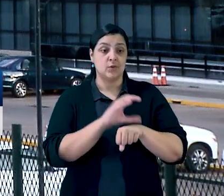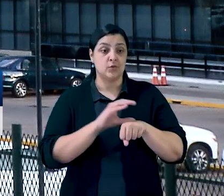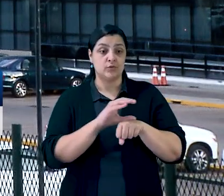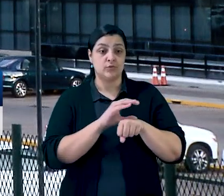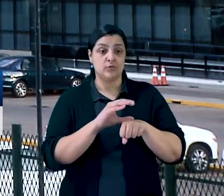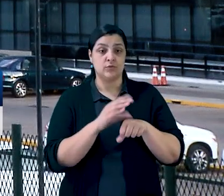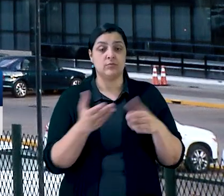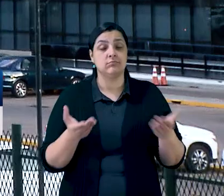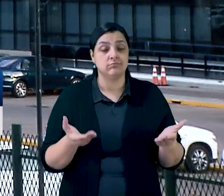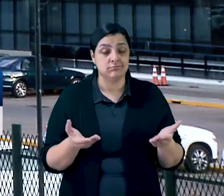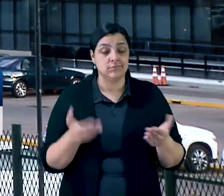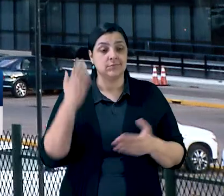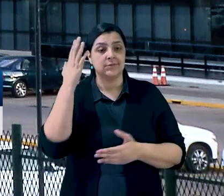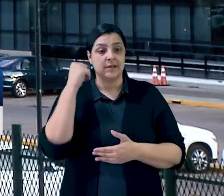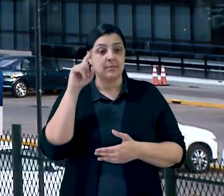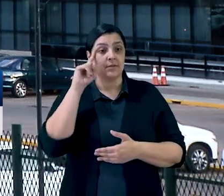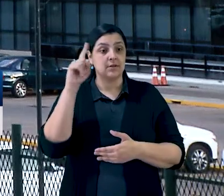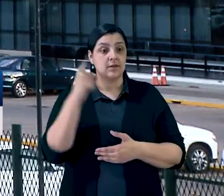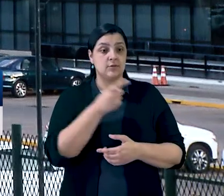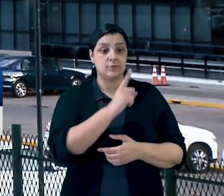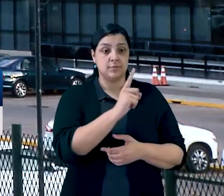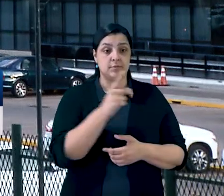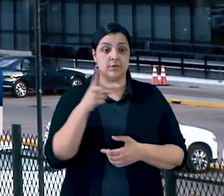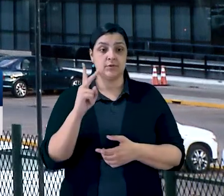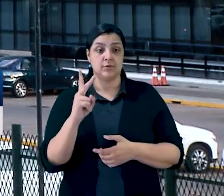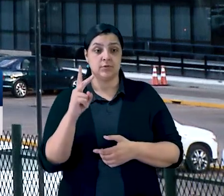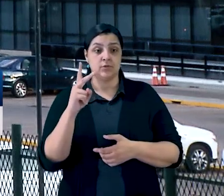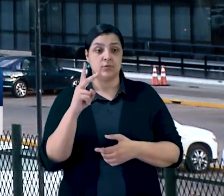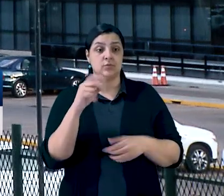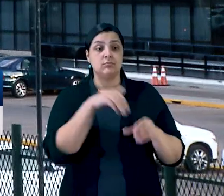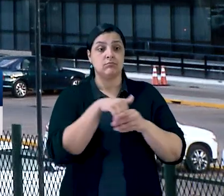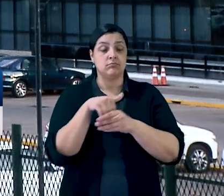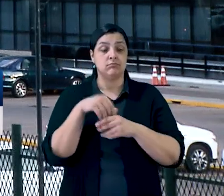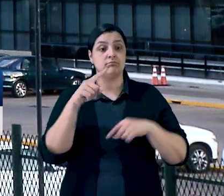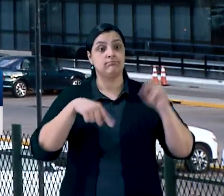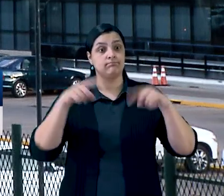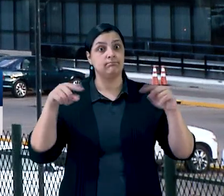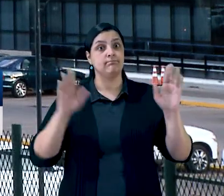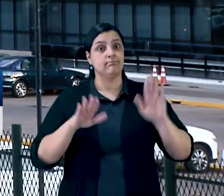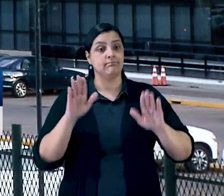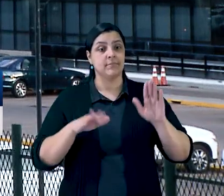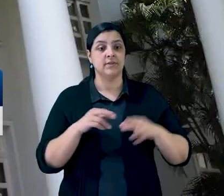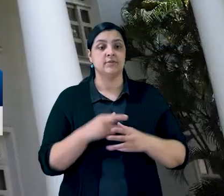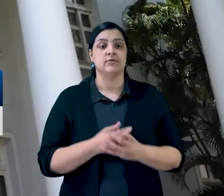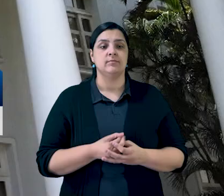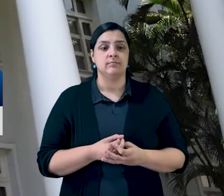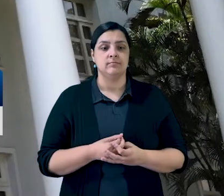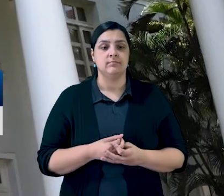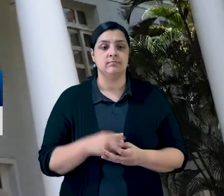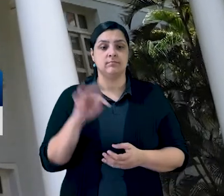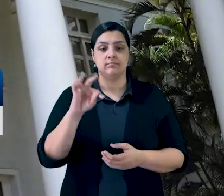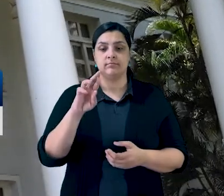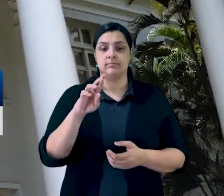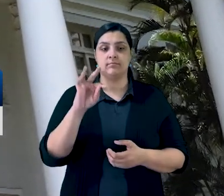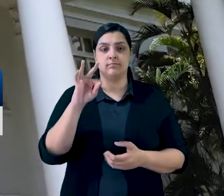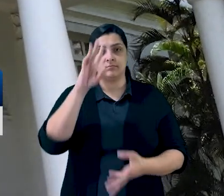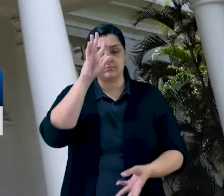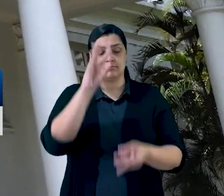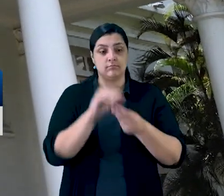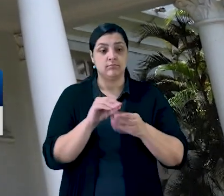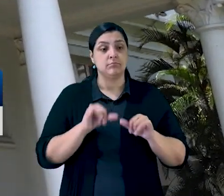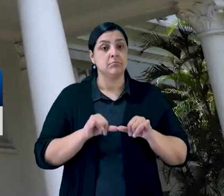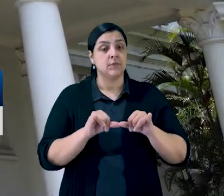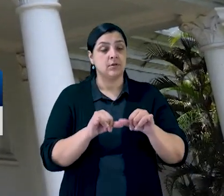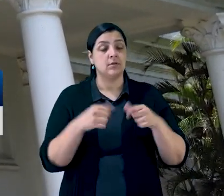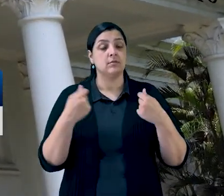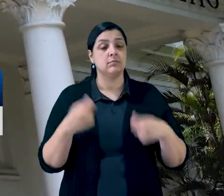incorporado pela Constituição, apesar de as datas do primeiro e do segundo turnos serem variáveis. Diante disso, o TRT